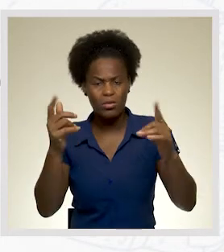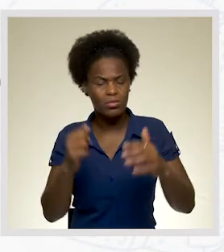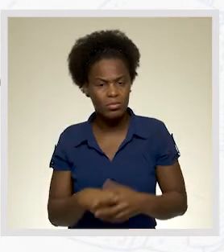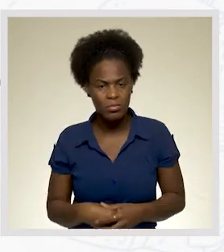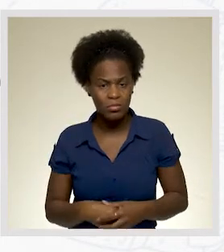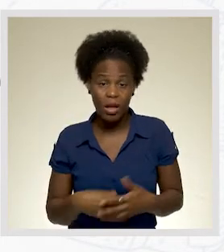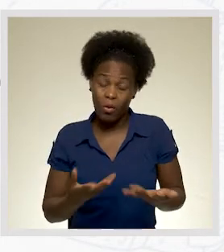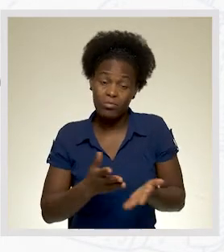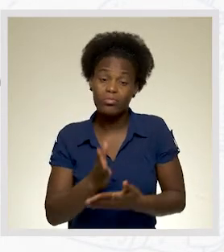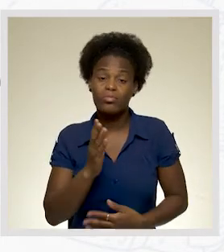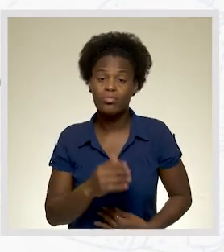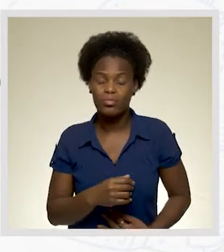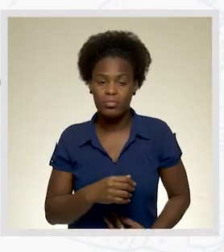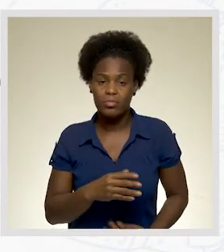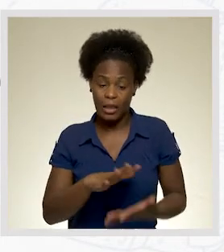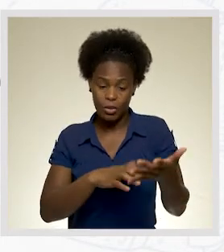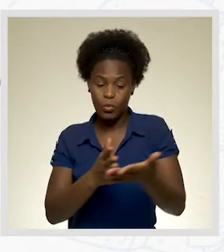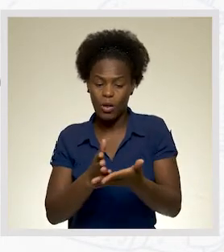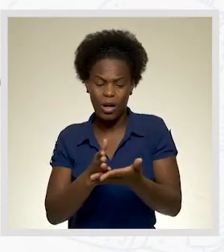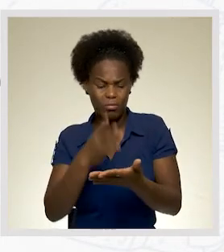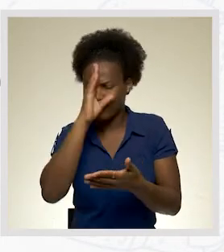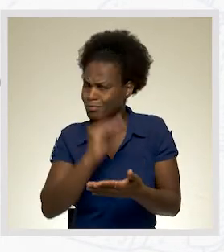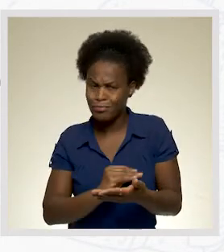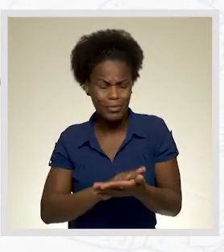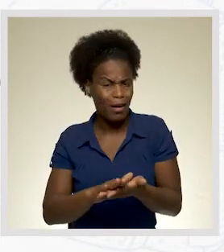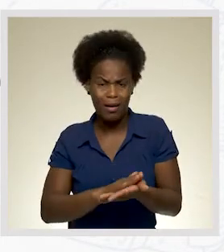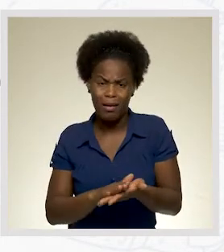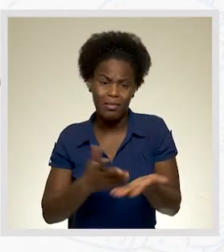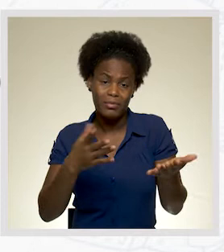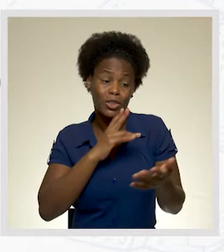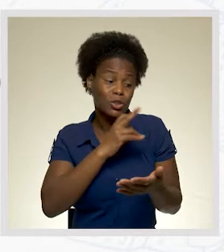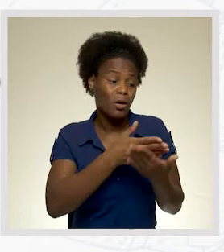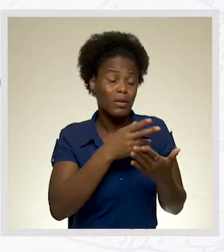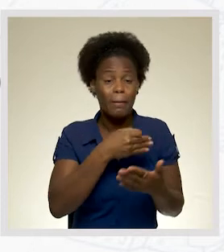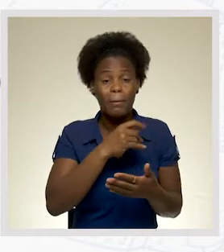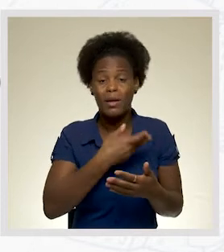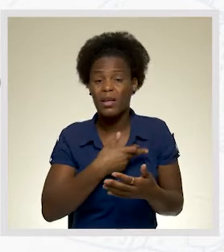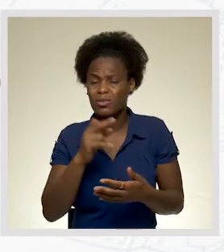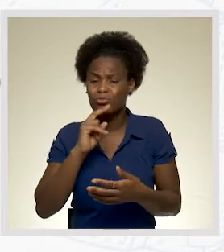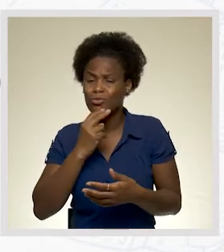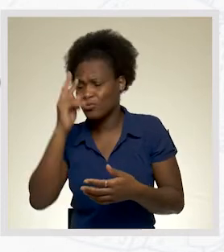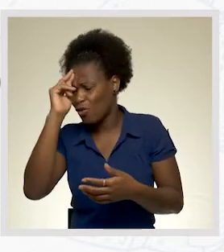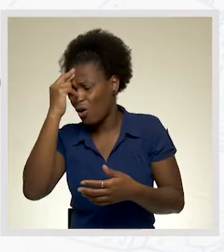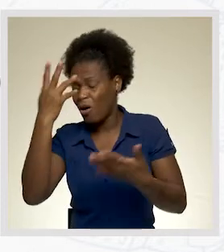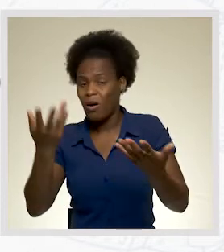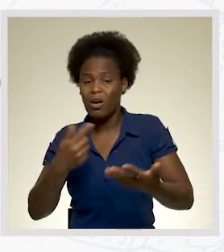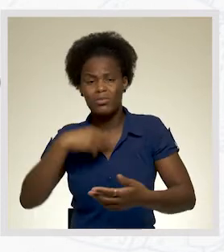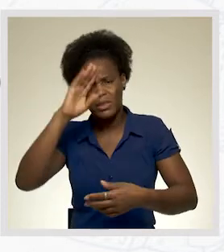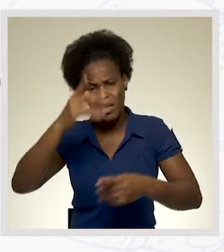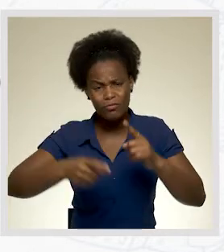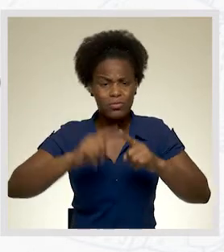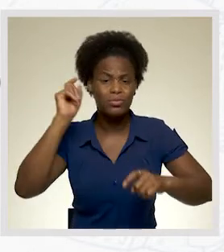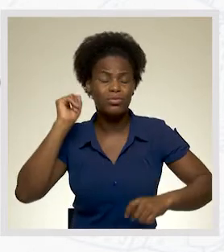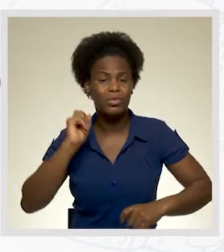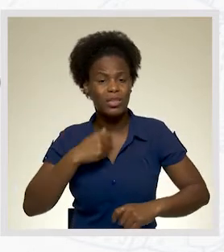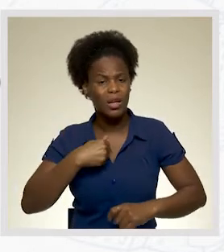Continuação. Não sei nada, respondeu Pedro num longo esforço. Sei que fugiu. Eu saí